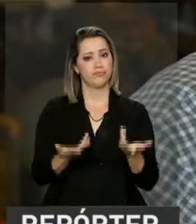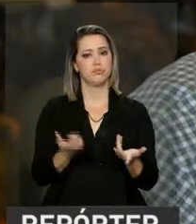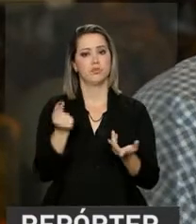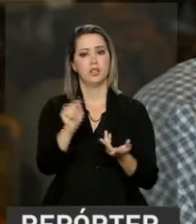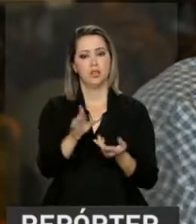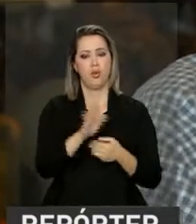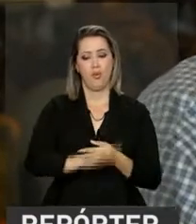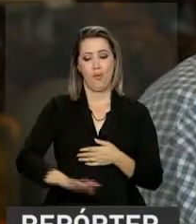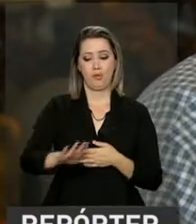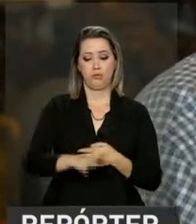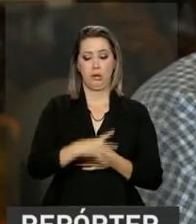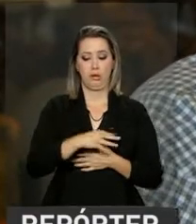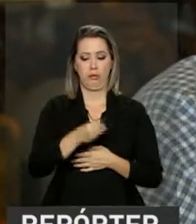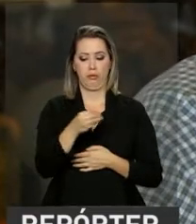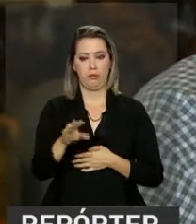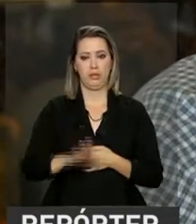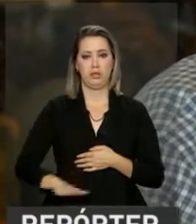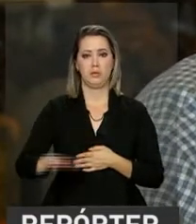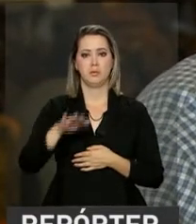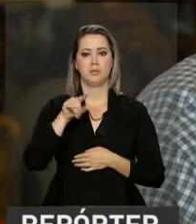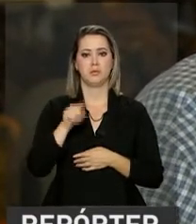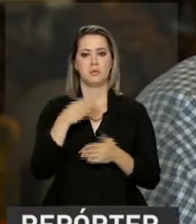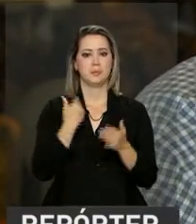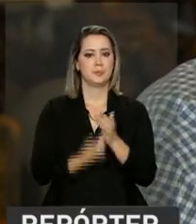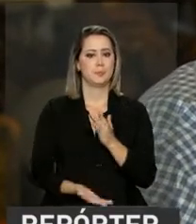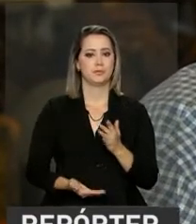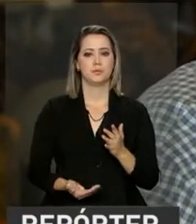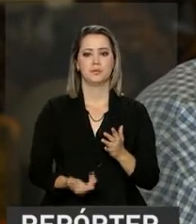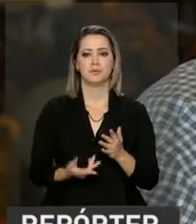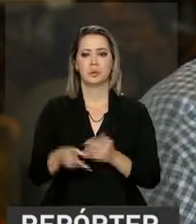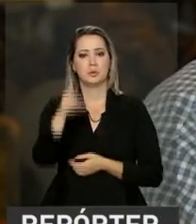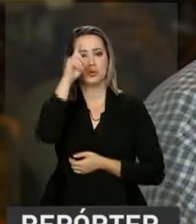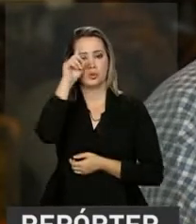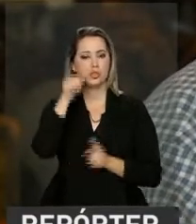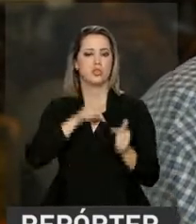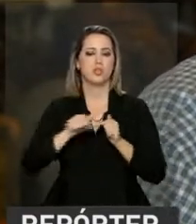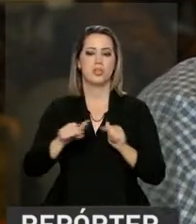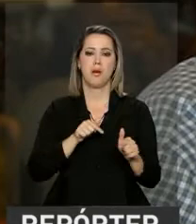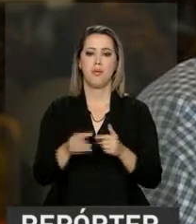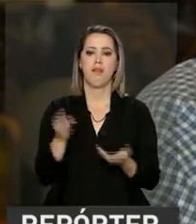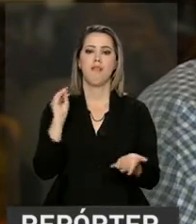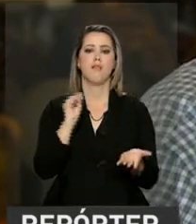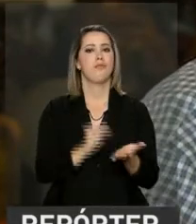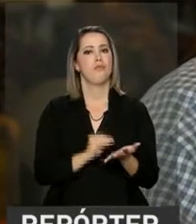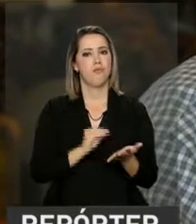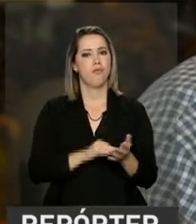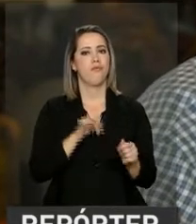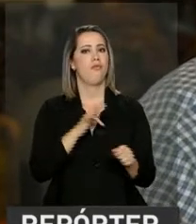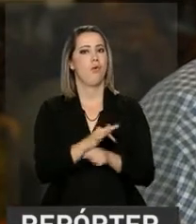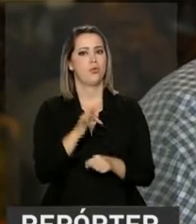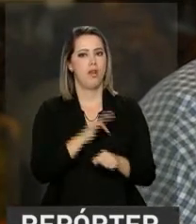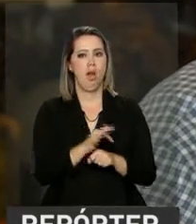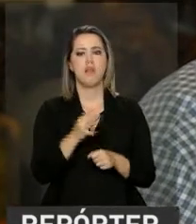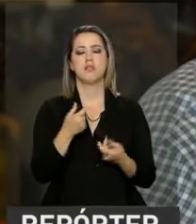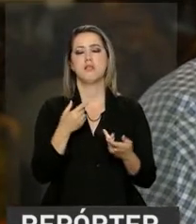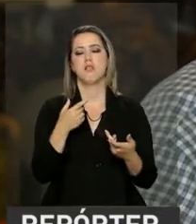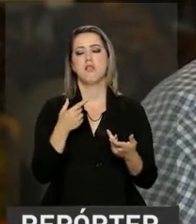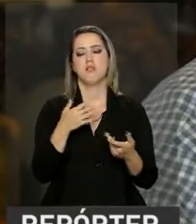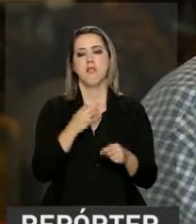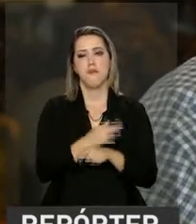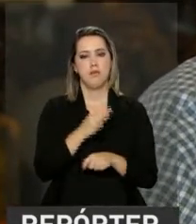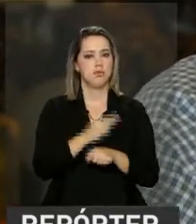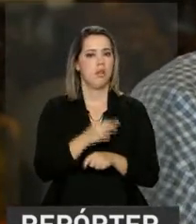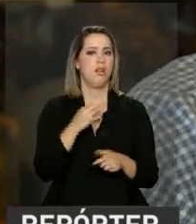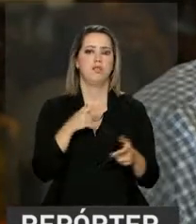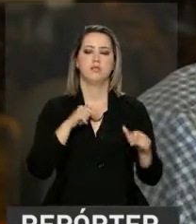com filhos pequenos, perda de dia de trabalho, faltar ao trabalho. Enfim,